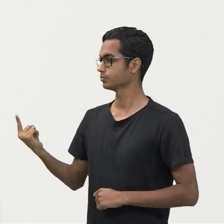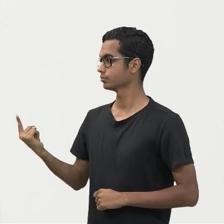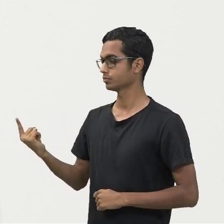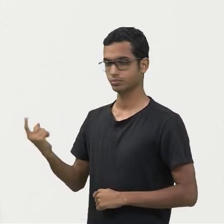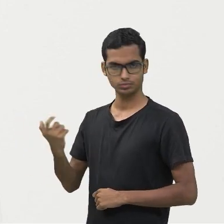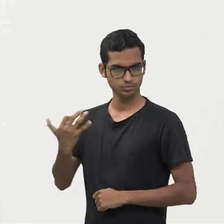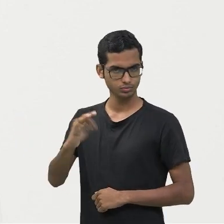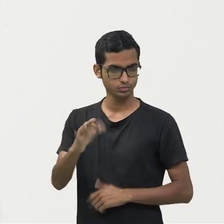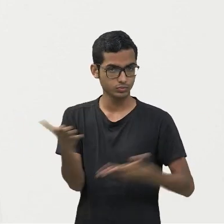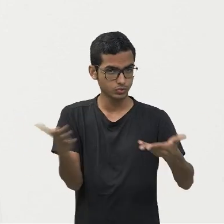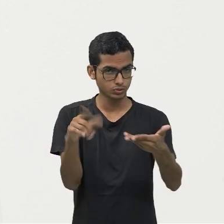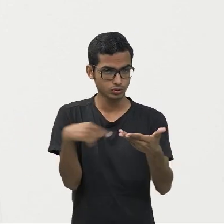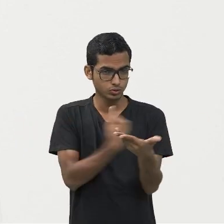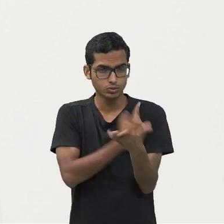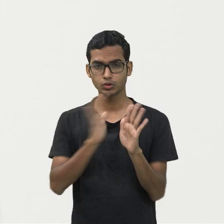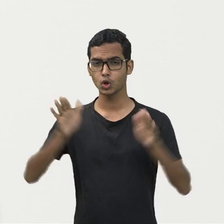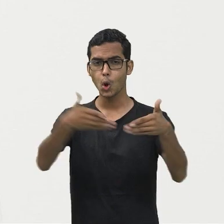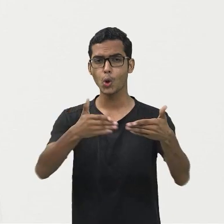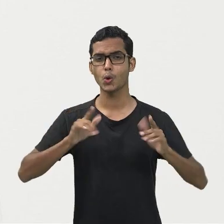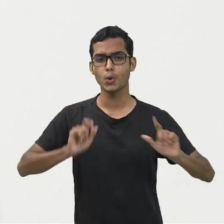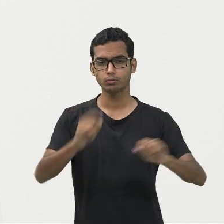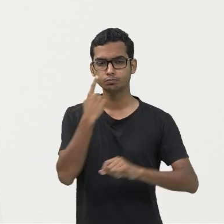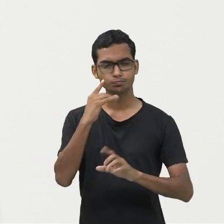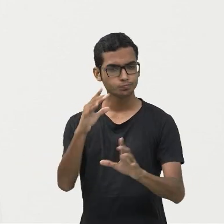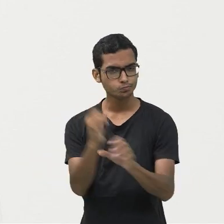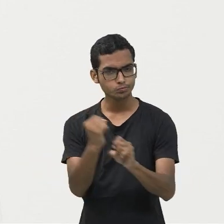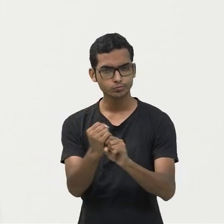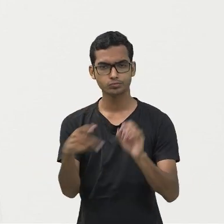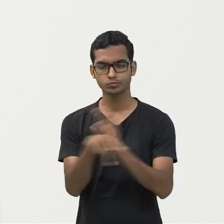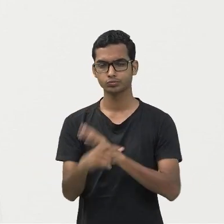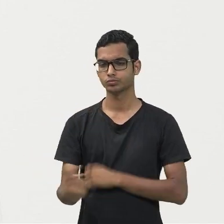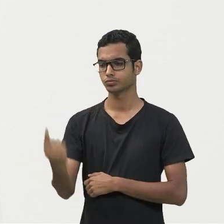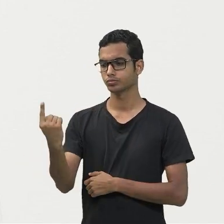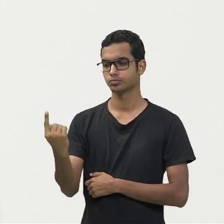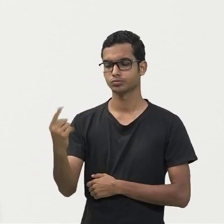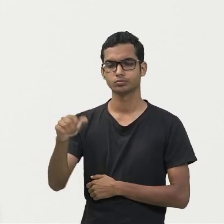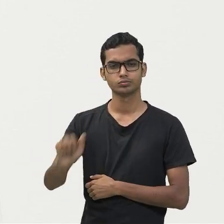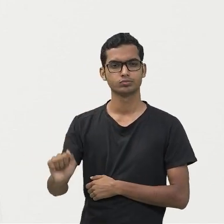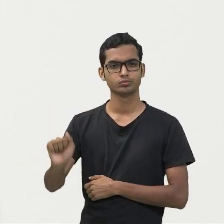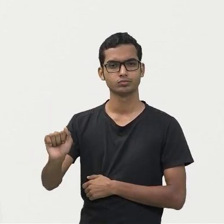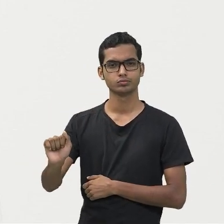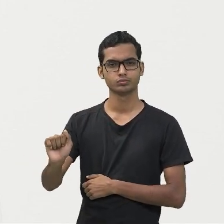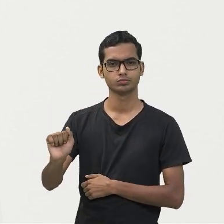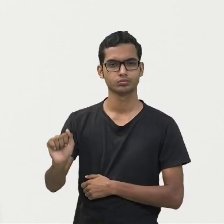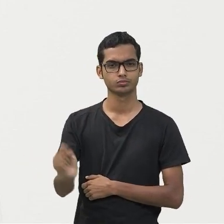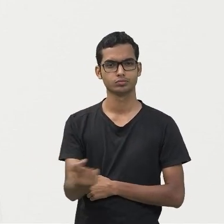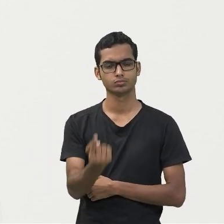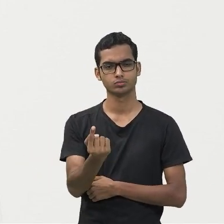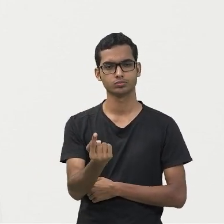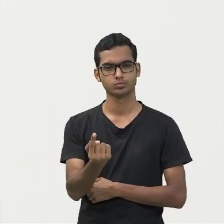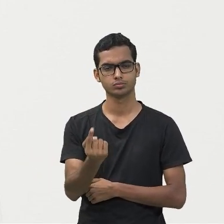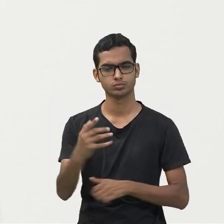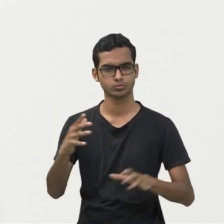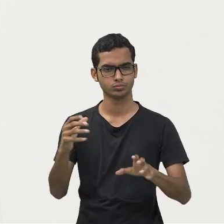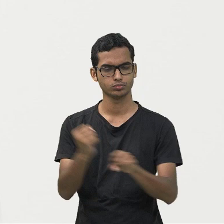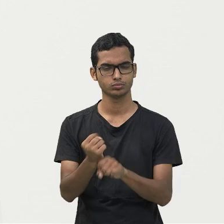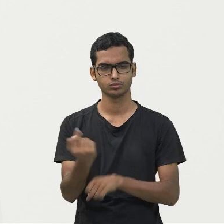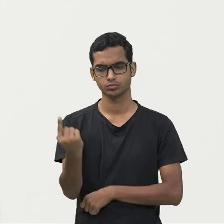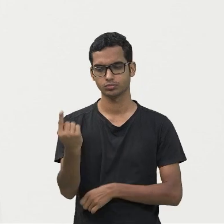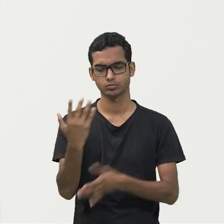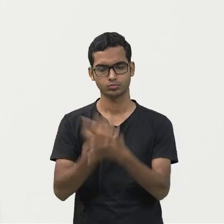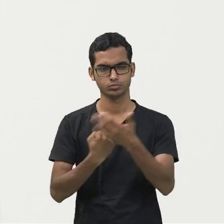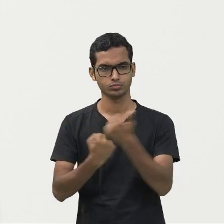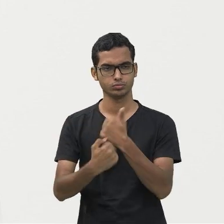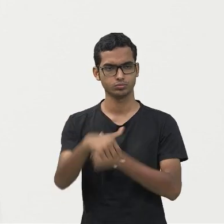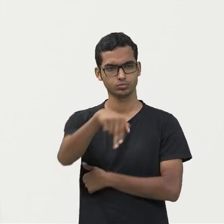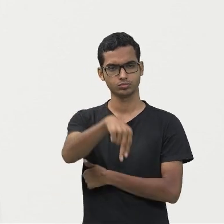Então, o que, que a gente vai fazer? A gente vai calcular o A1 colocando o 1 no lugar do N, exatamente